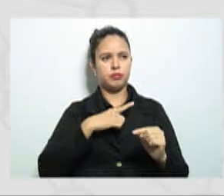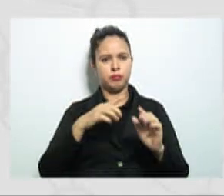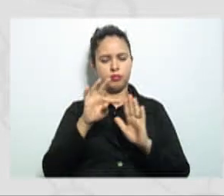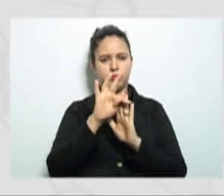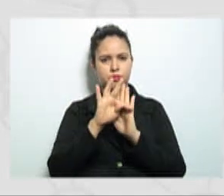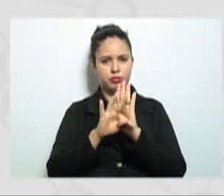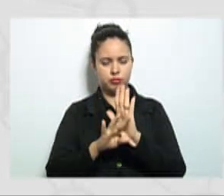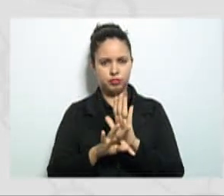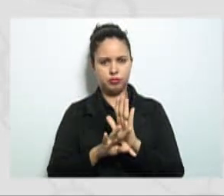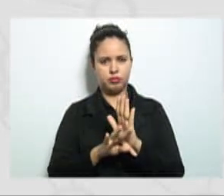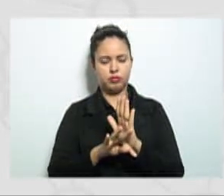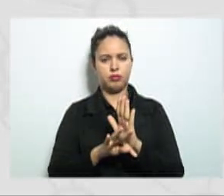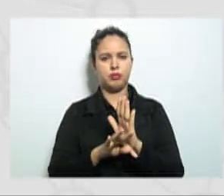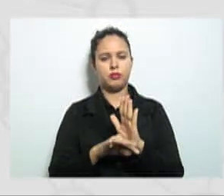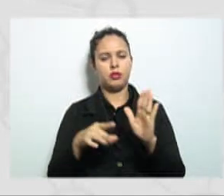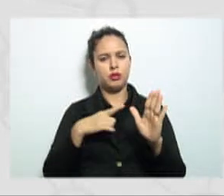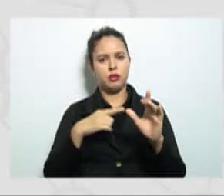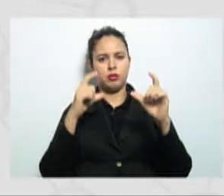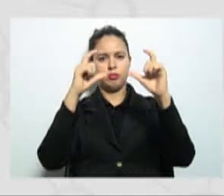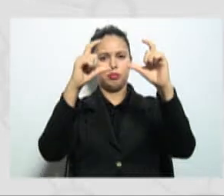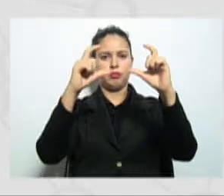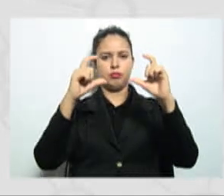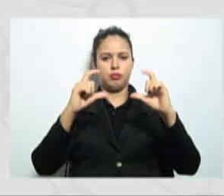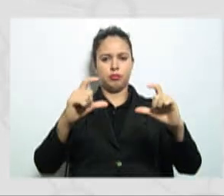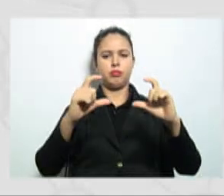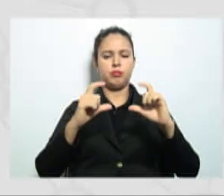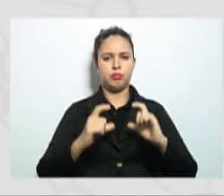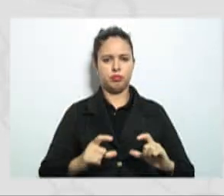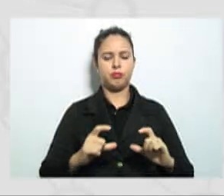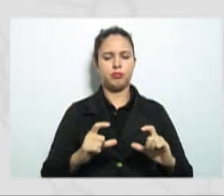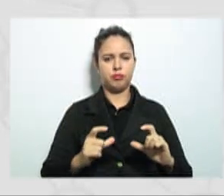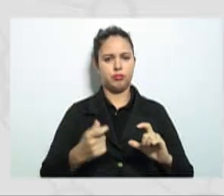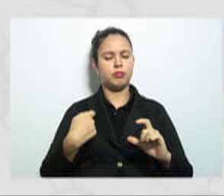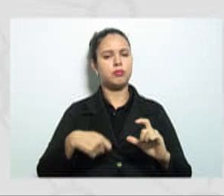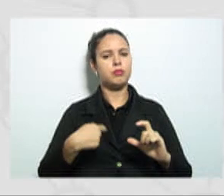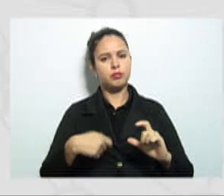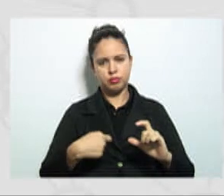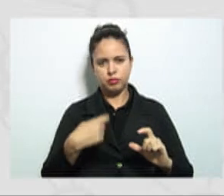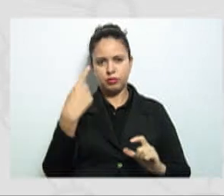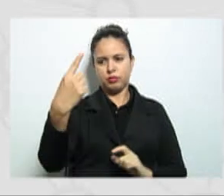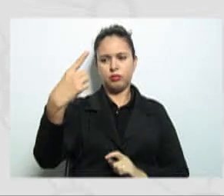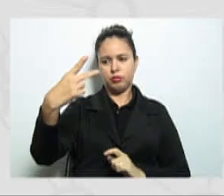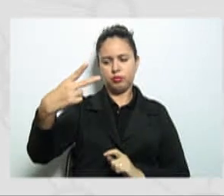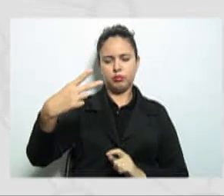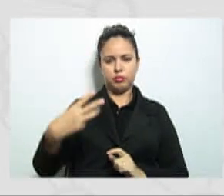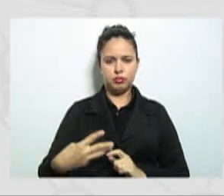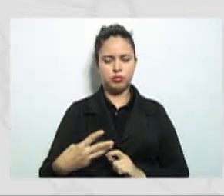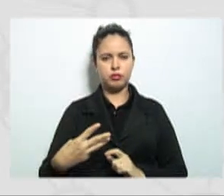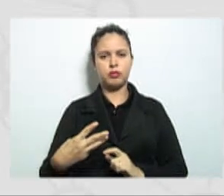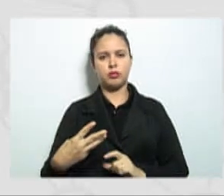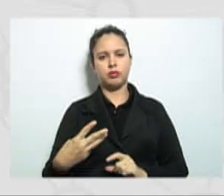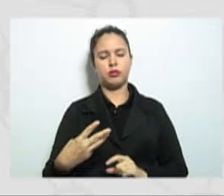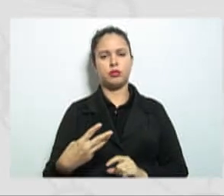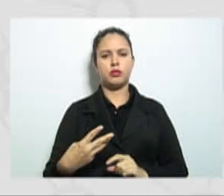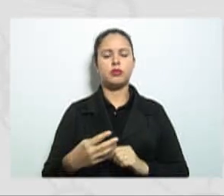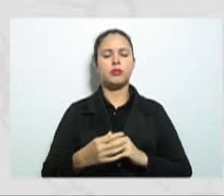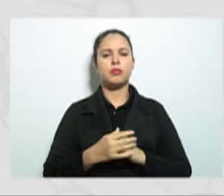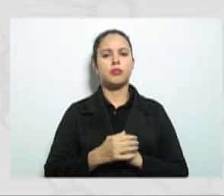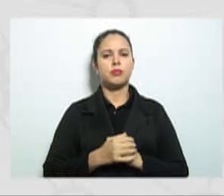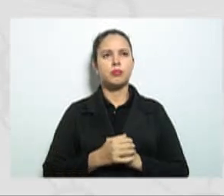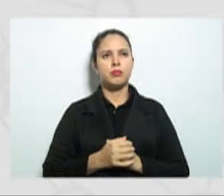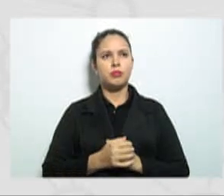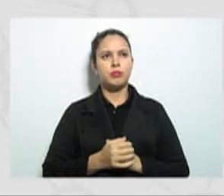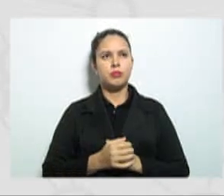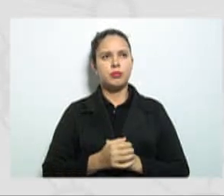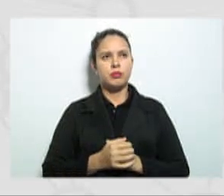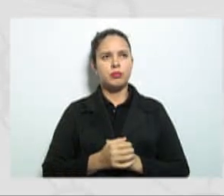tiver mais de um parágrafo, vocês vão numerar, parágrafo 1, parágrafo 2. Se for um único parágrafo, não precisa. E aqui você